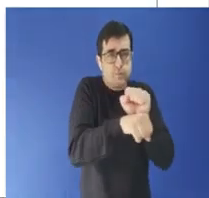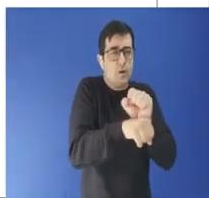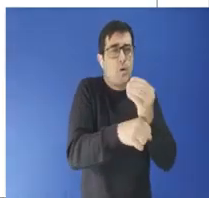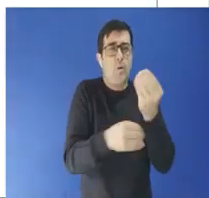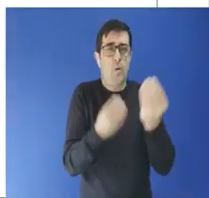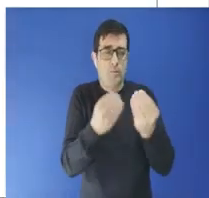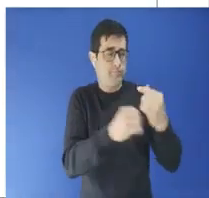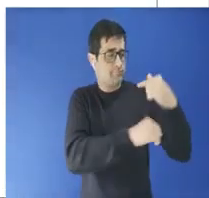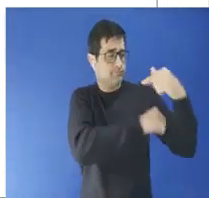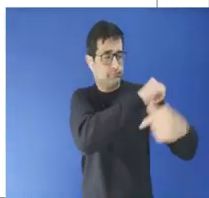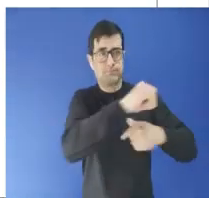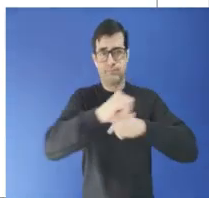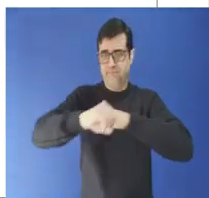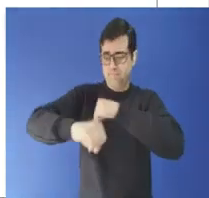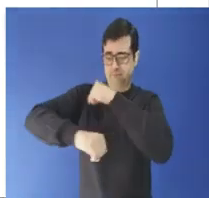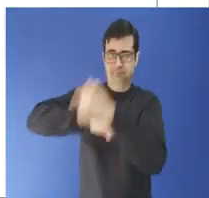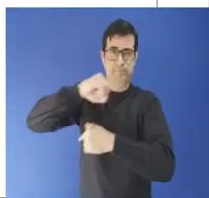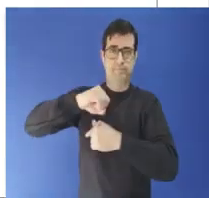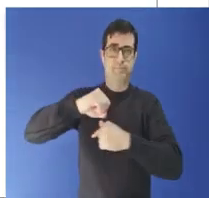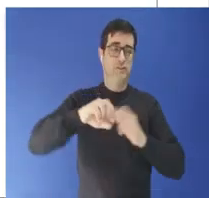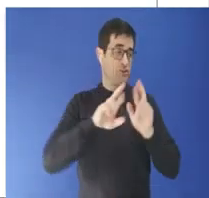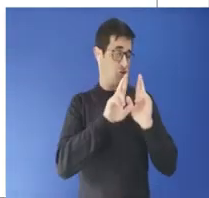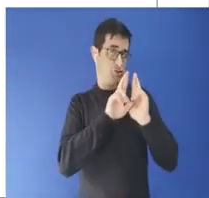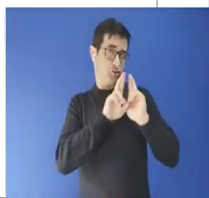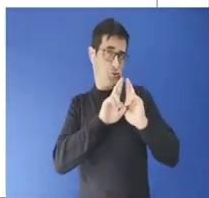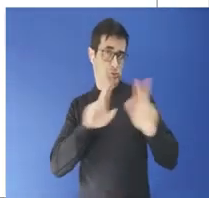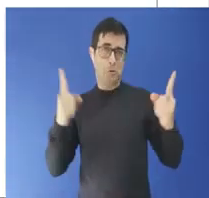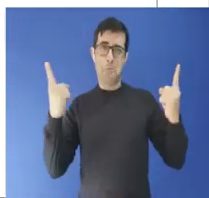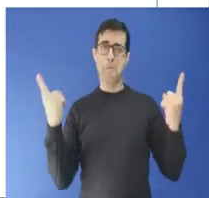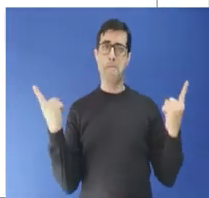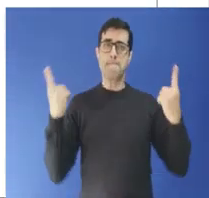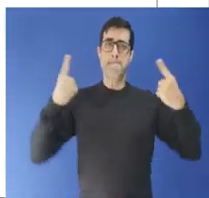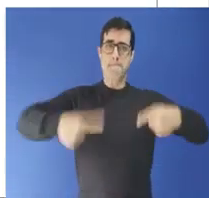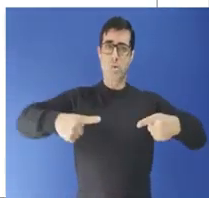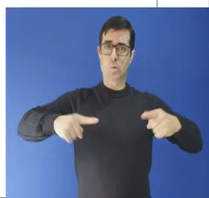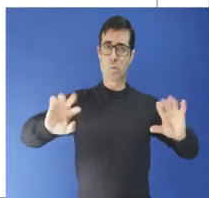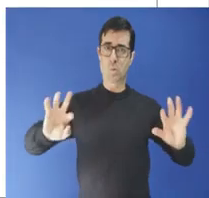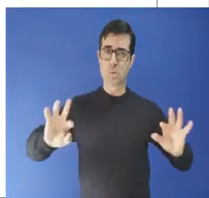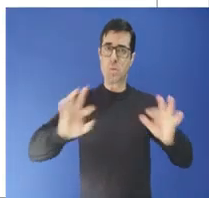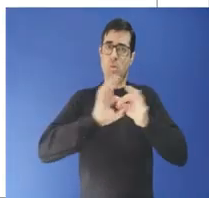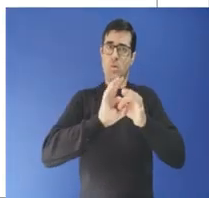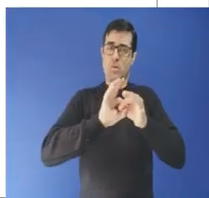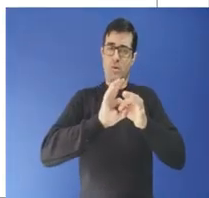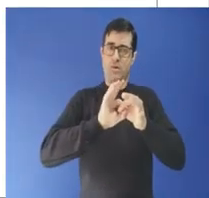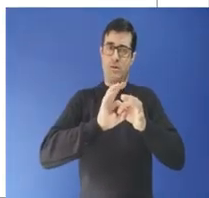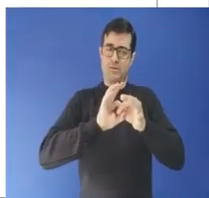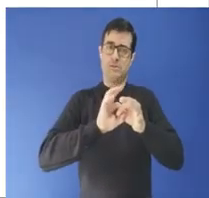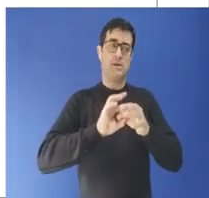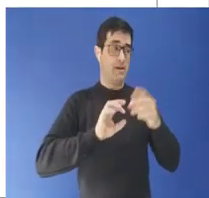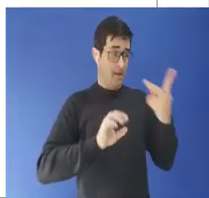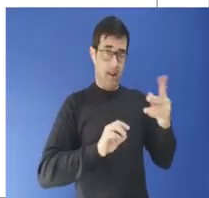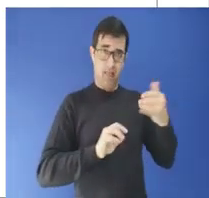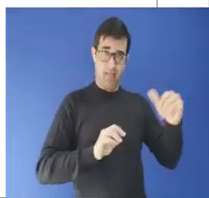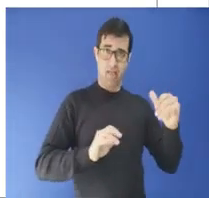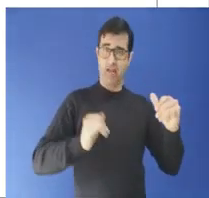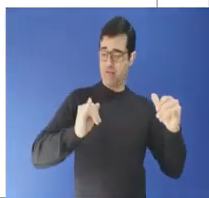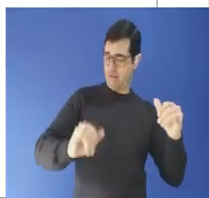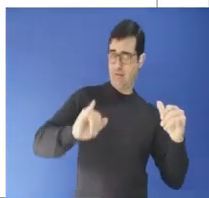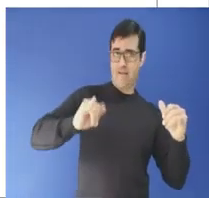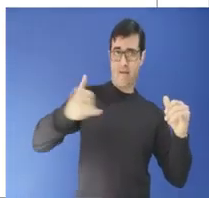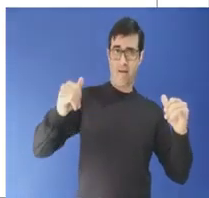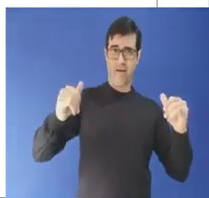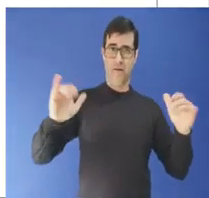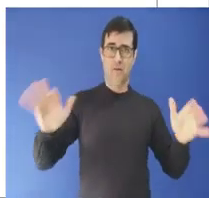une duas espécies com cargas opostas, né? E essas espécies, né, que são carregadas,